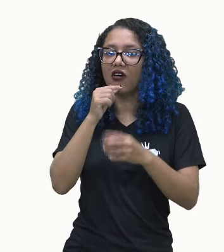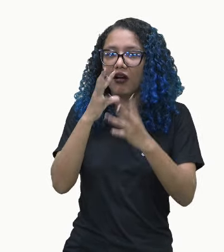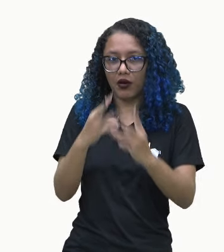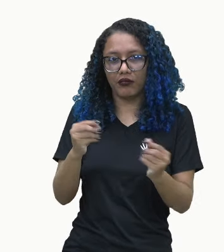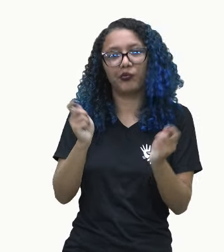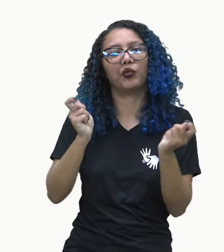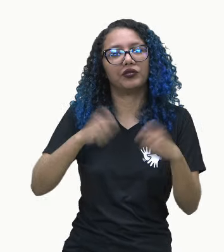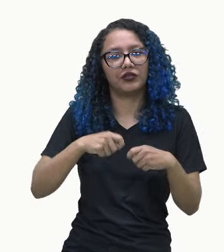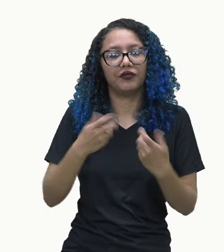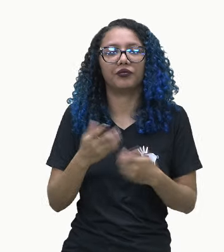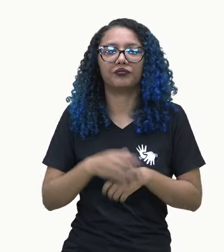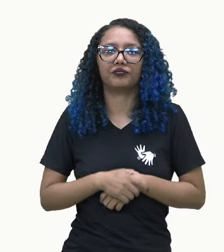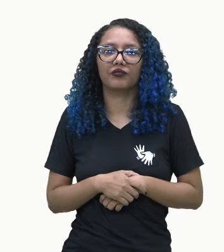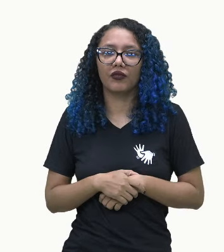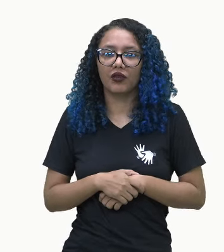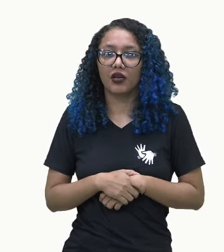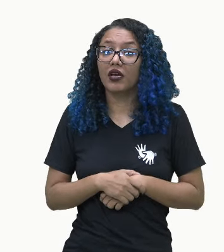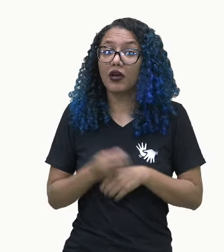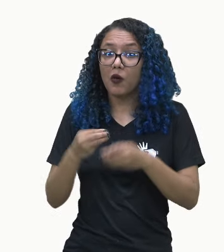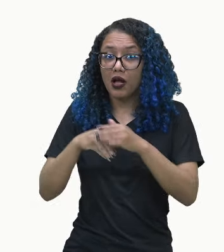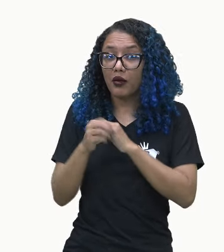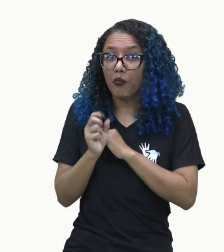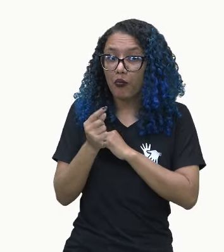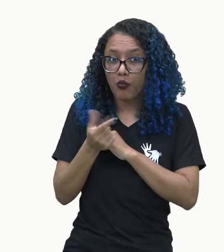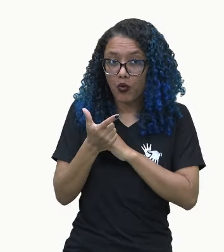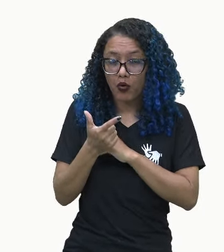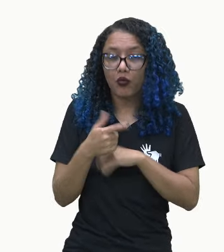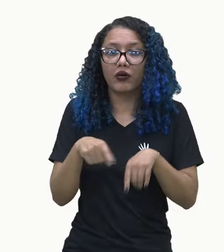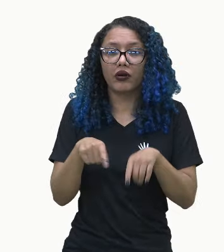quantidades. E aí, até elas são chamadas de